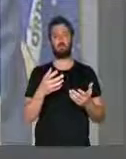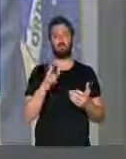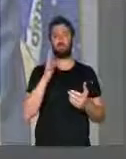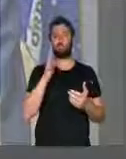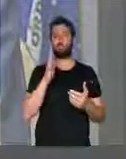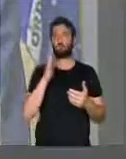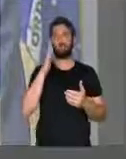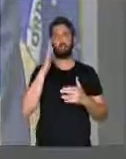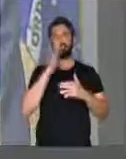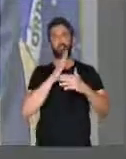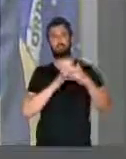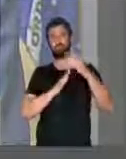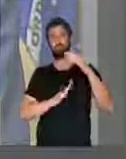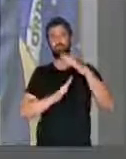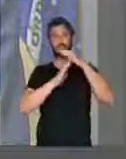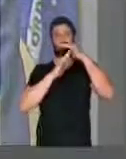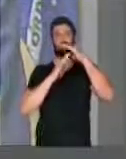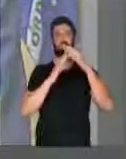está chegando